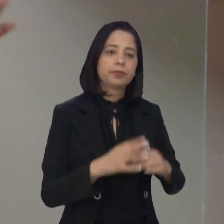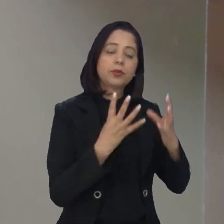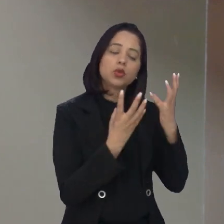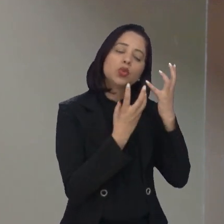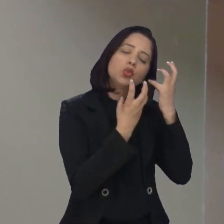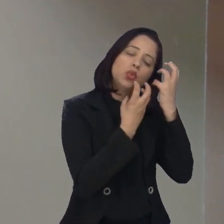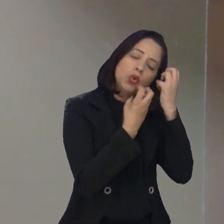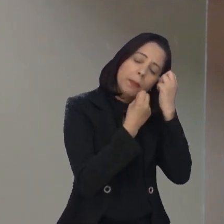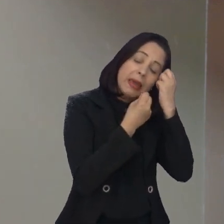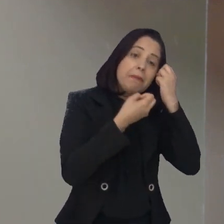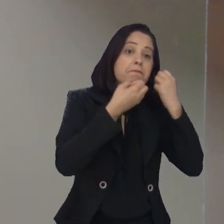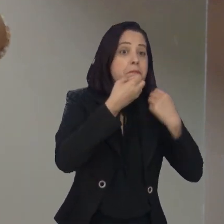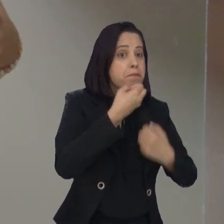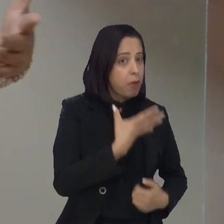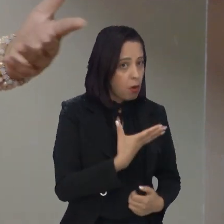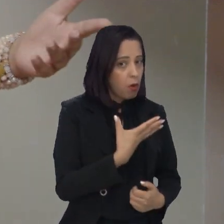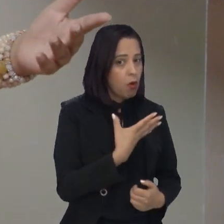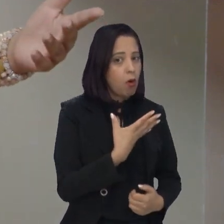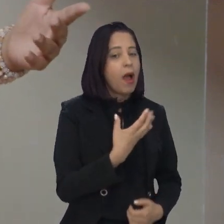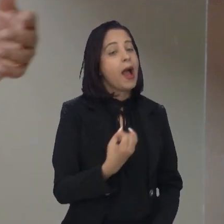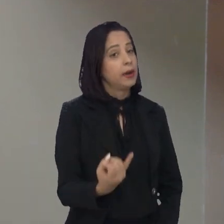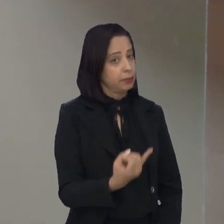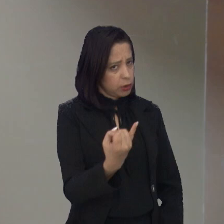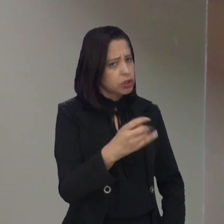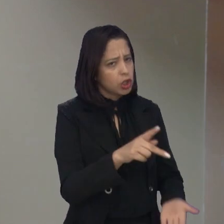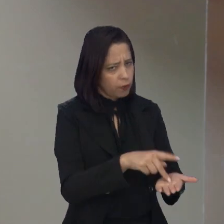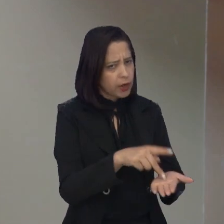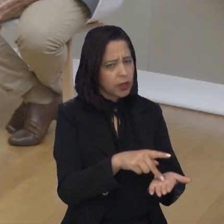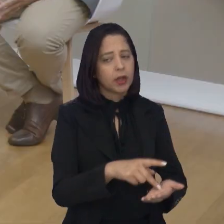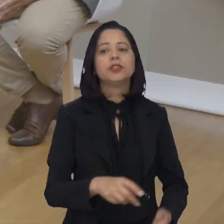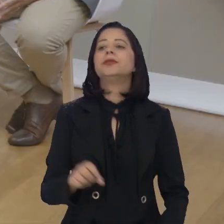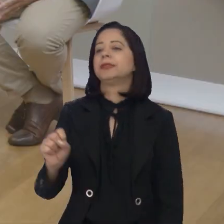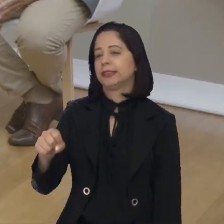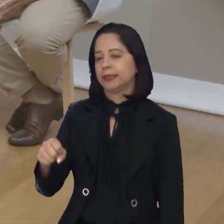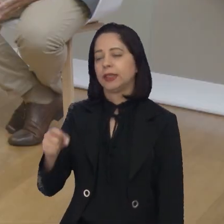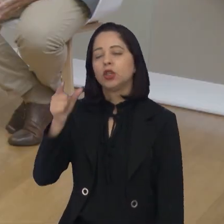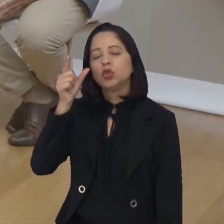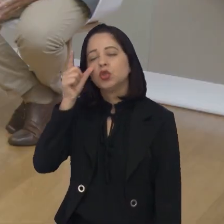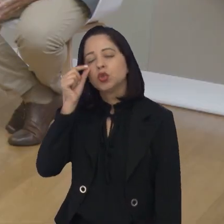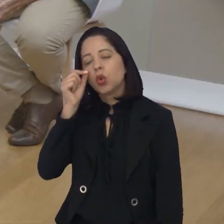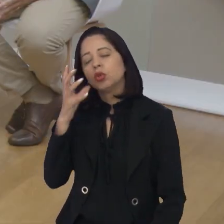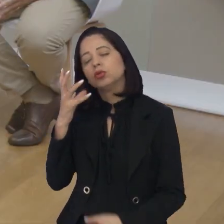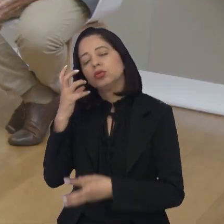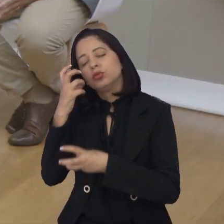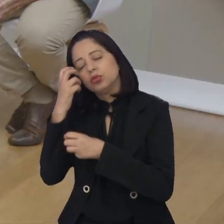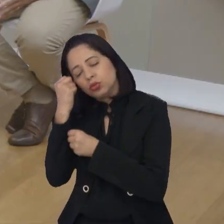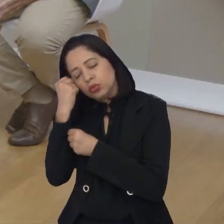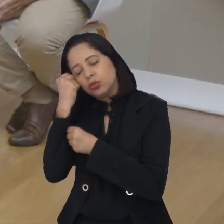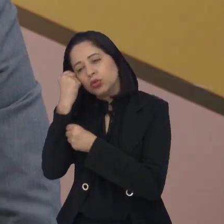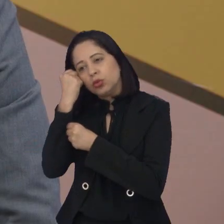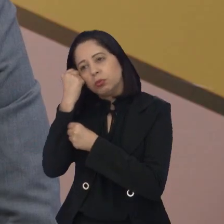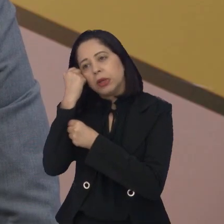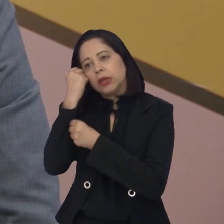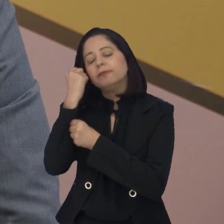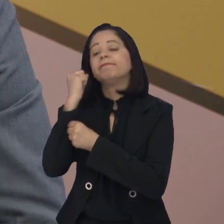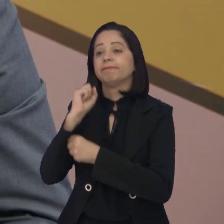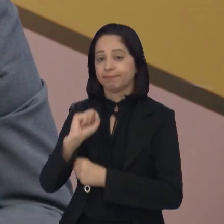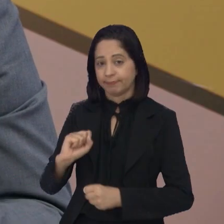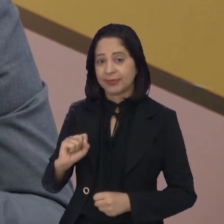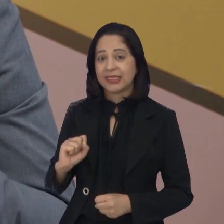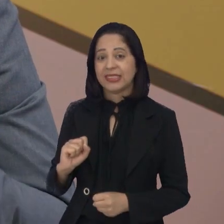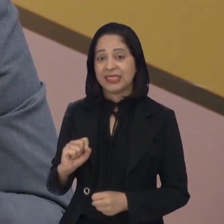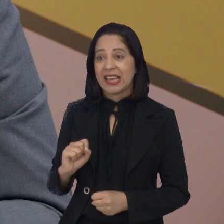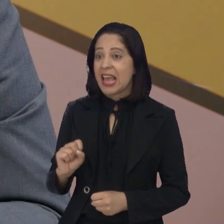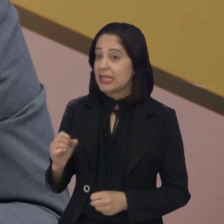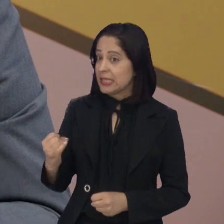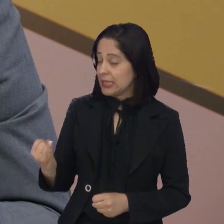garantir aí uma vida com mais qualidade, né? Sim, o sono foi até bom você falar nesse assunto, que o sono está tendo cada